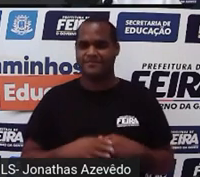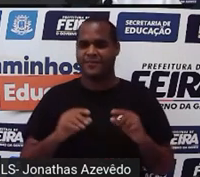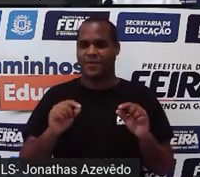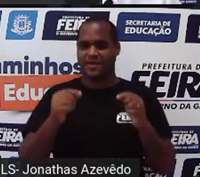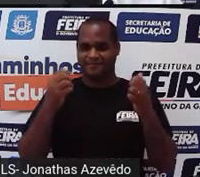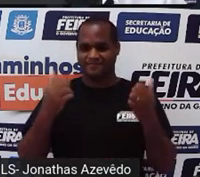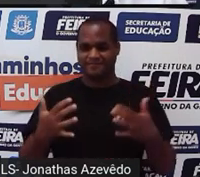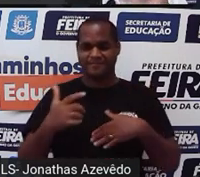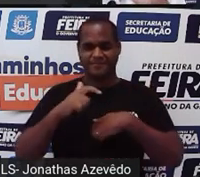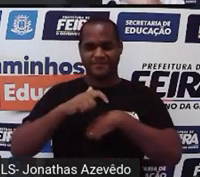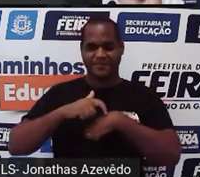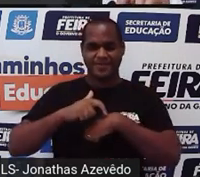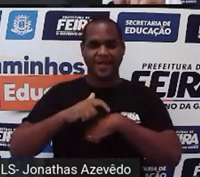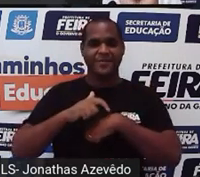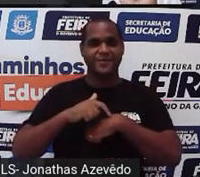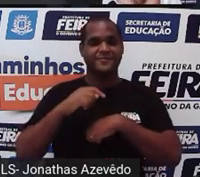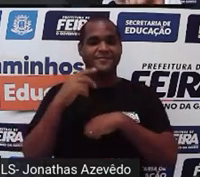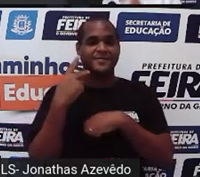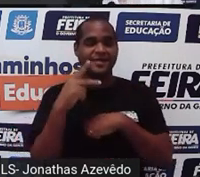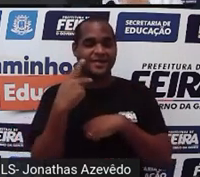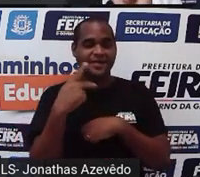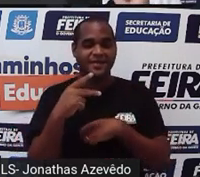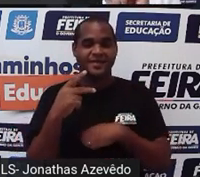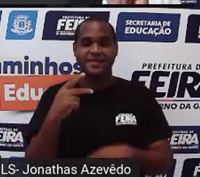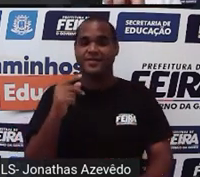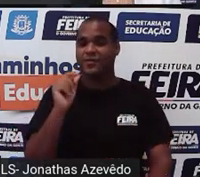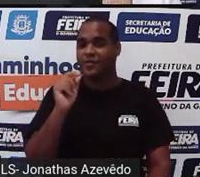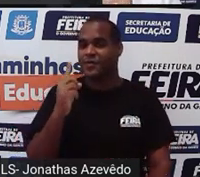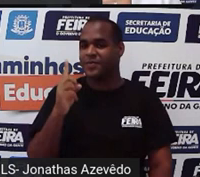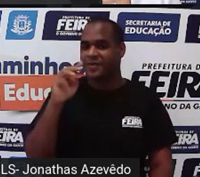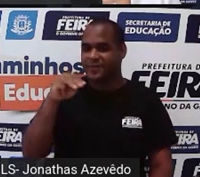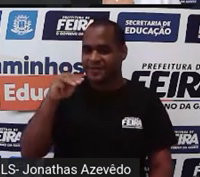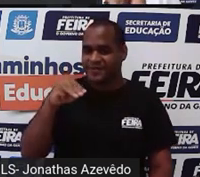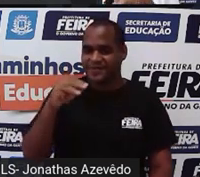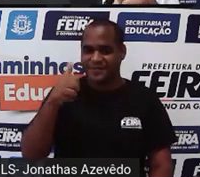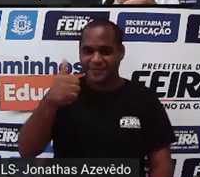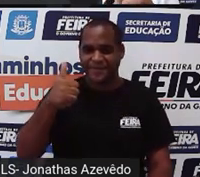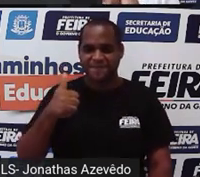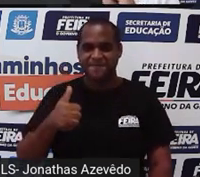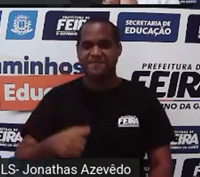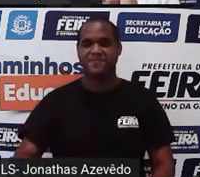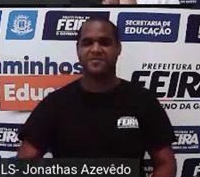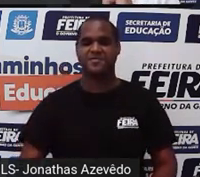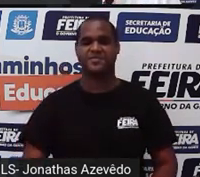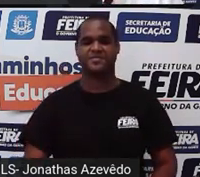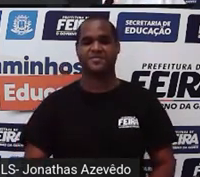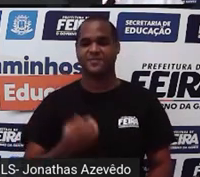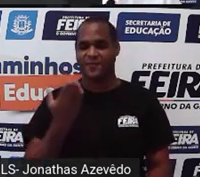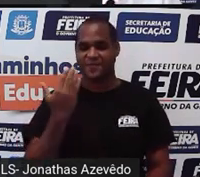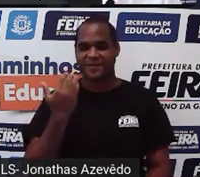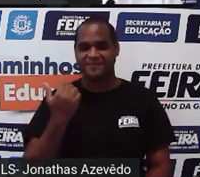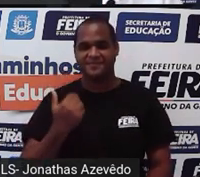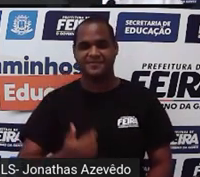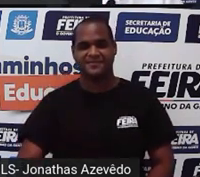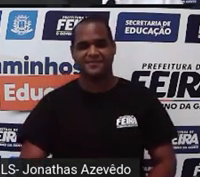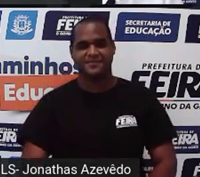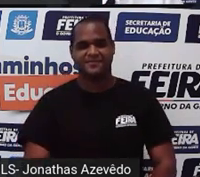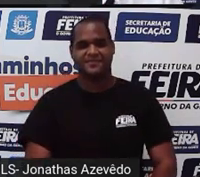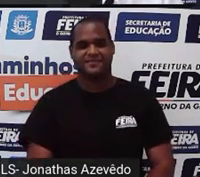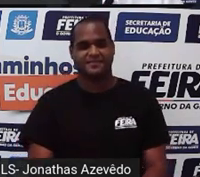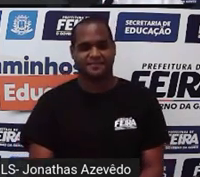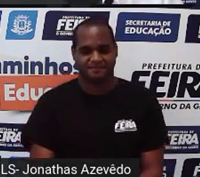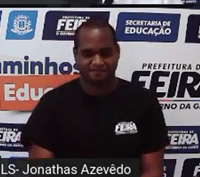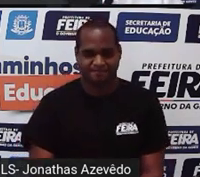eu vou te dar um tempo e esse tempo vai ser de um minutinho Tá bom vamos lá